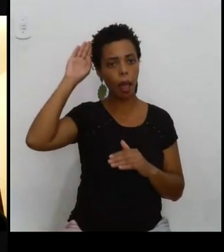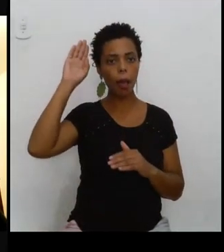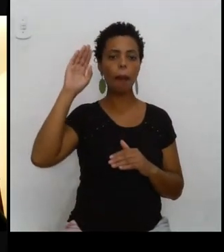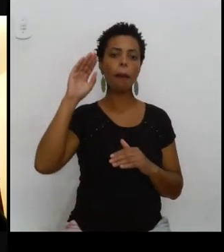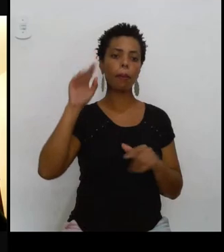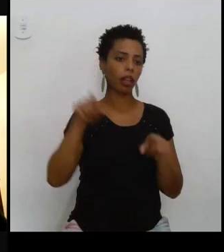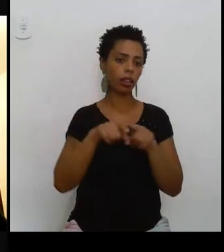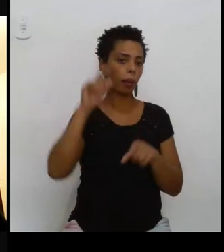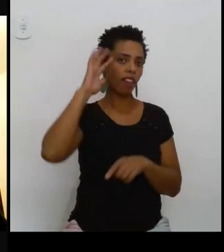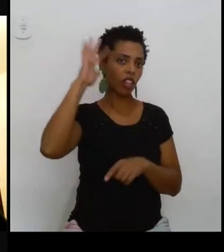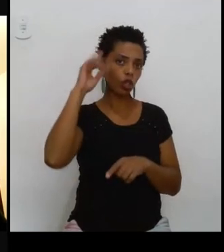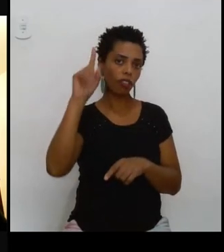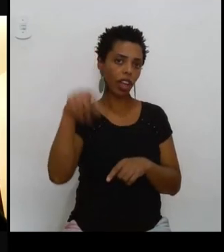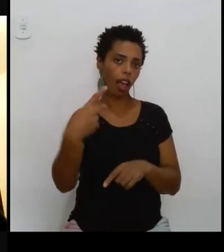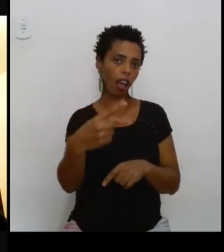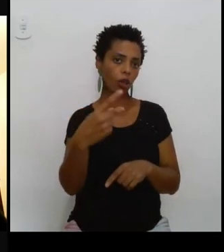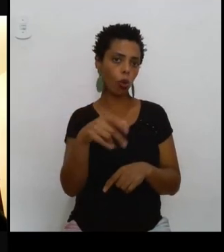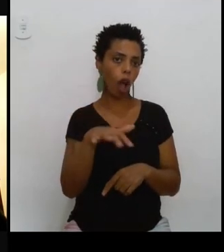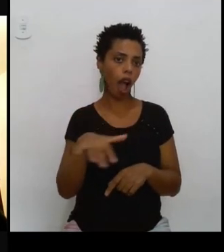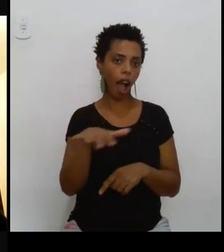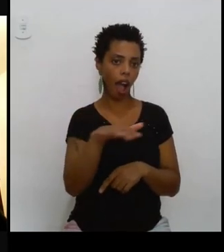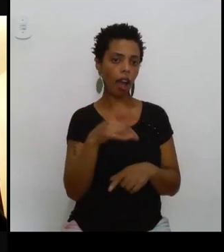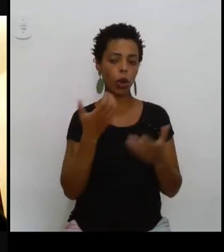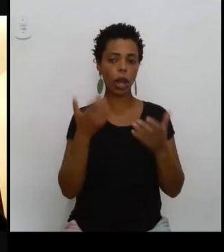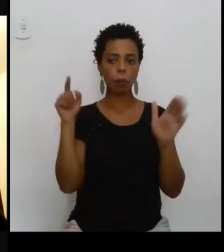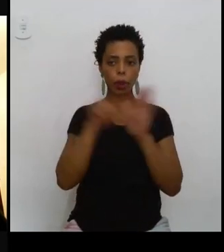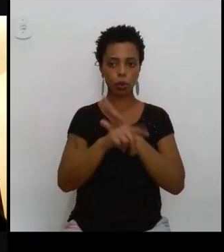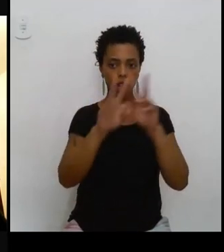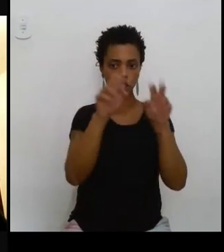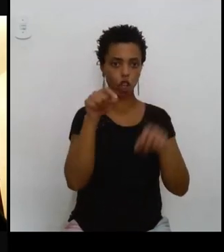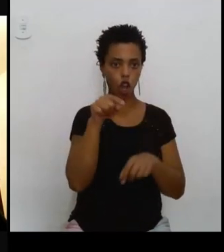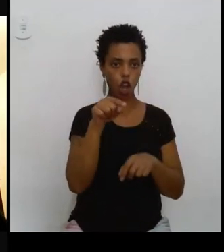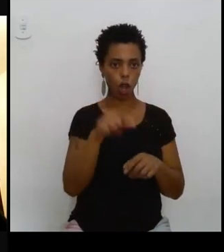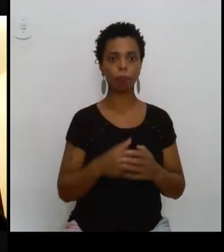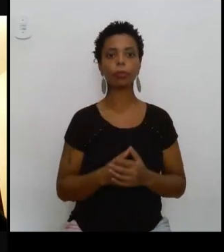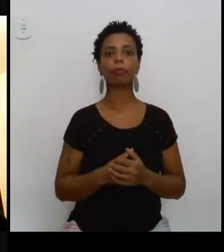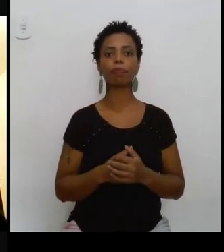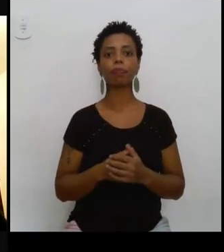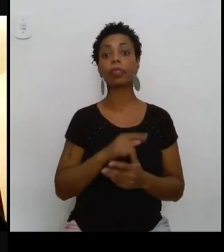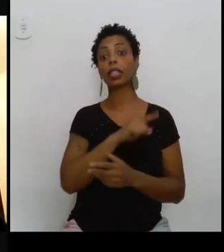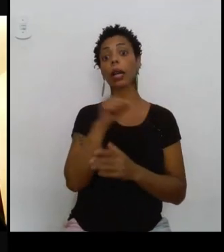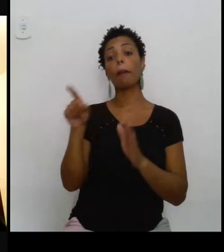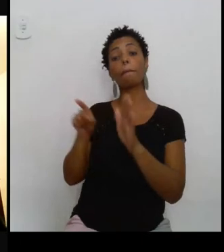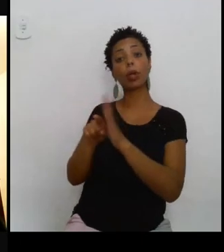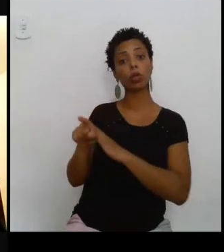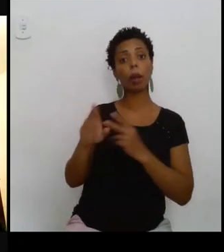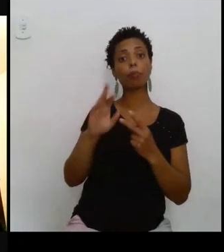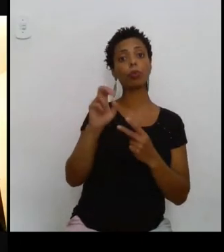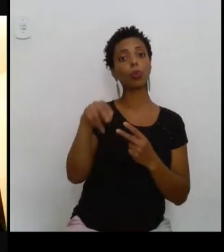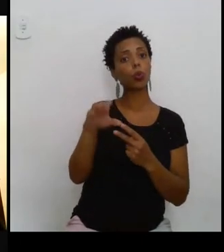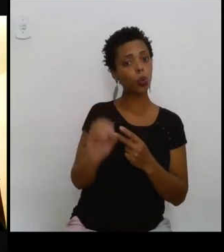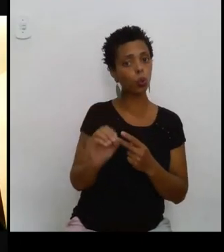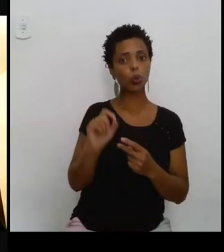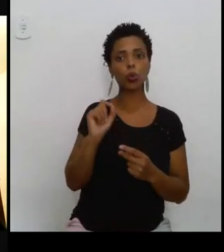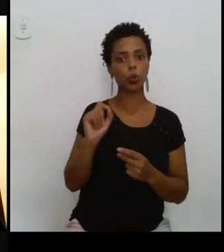campo e filho então tá em relação a isso e o Bruno é queria